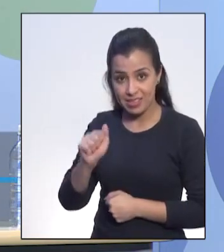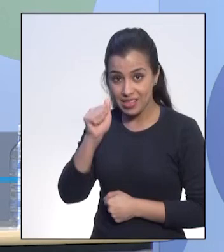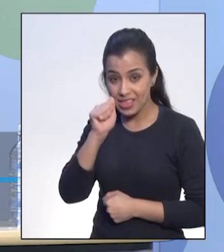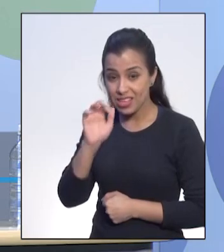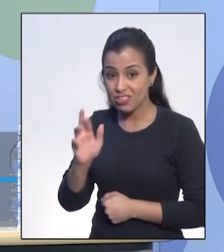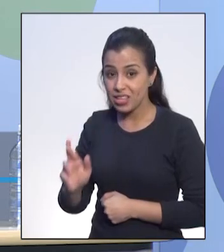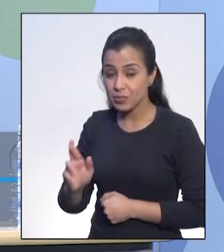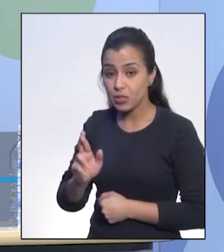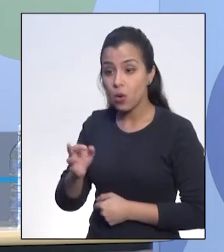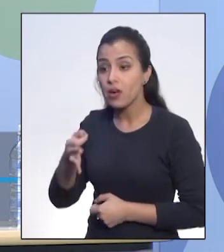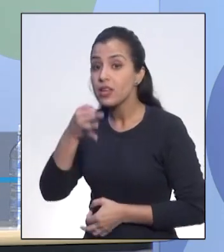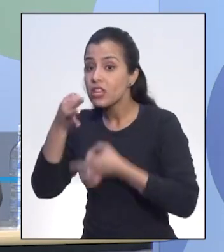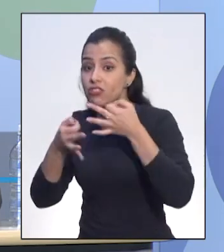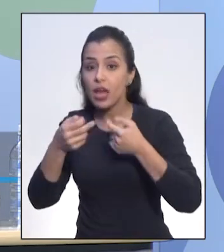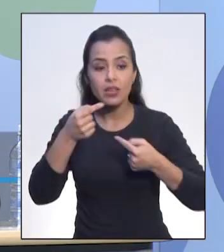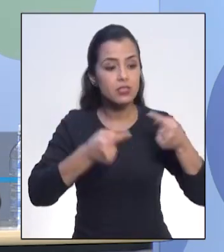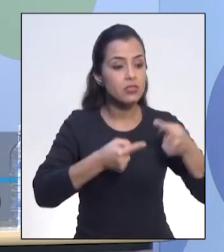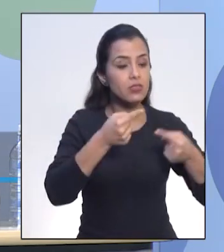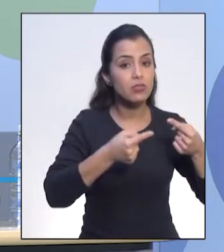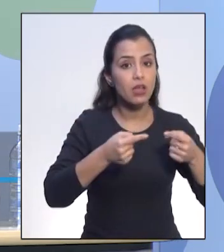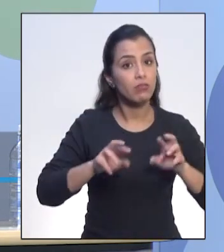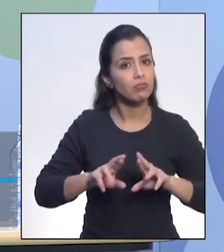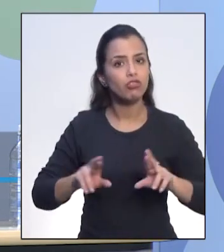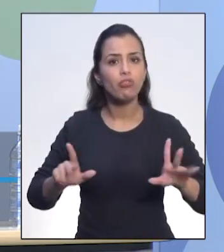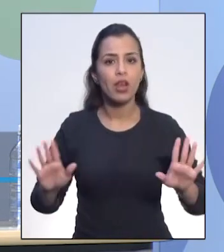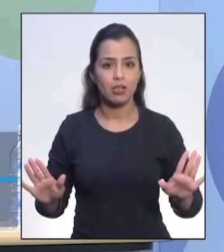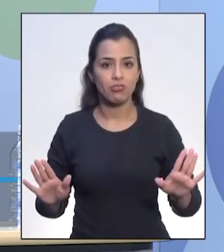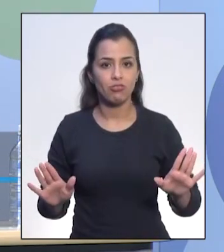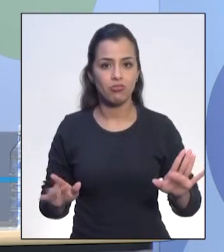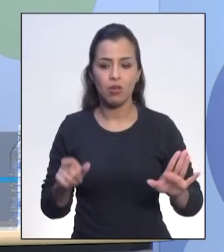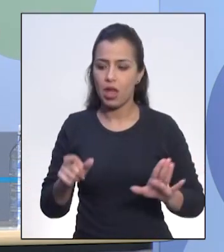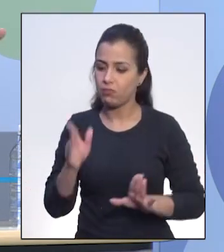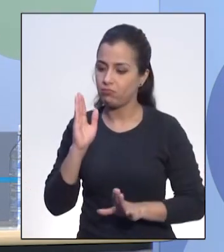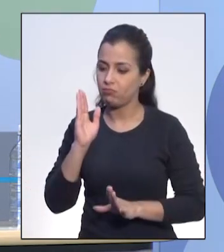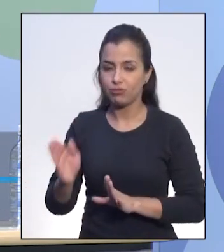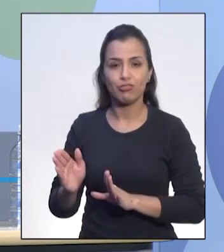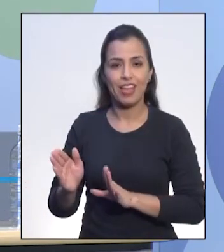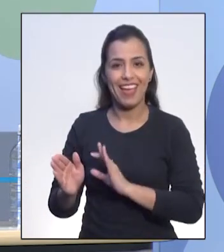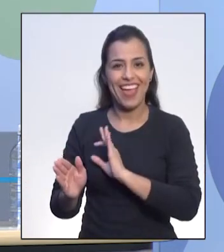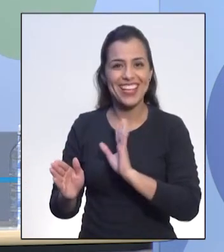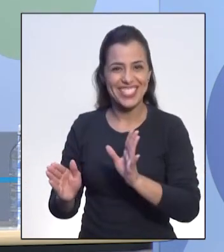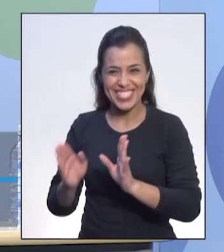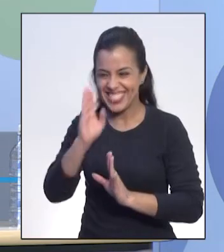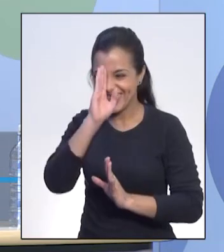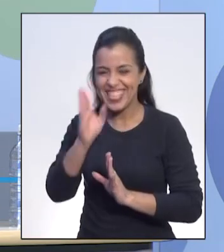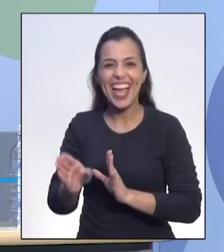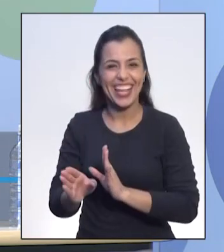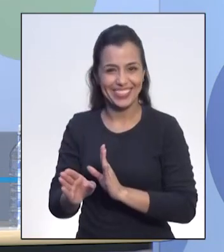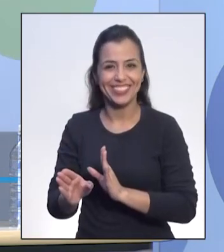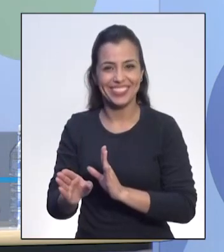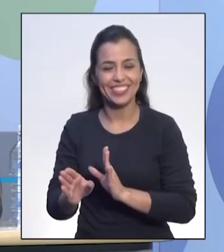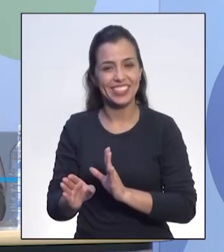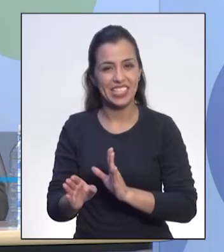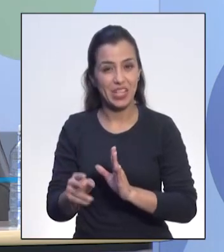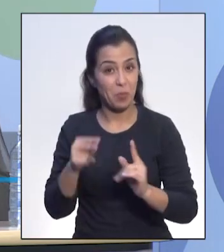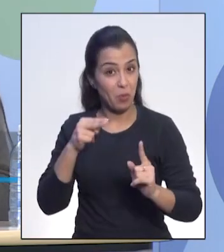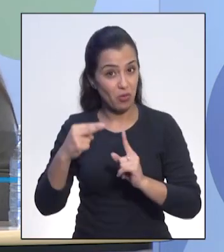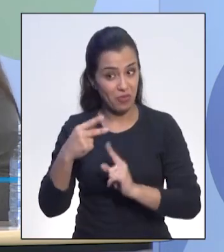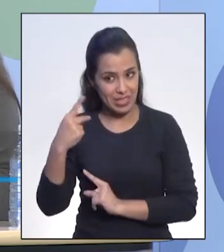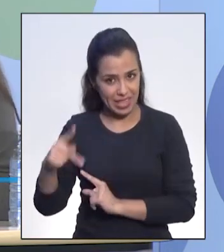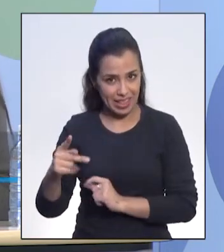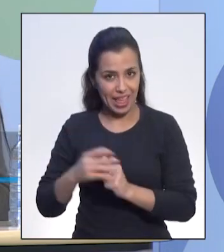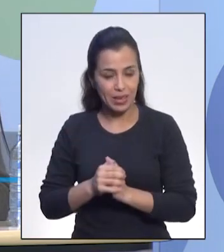assim, criticar e discutir são coisas diferentes. Então, ela já estabeleceu assim esse ponto de vista dela,